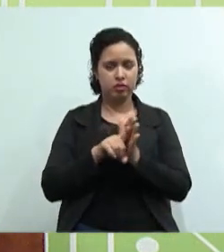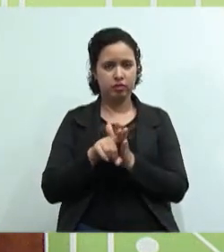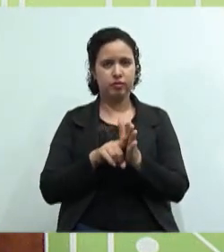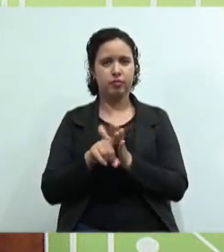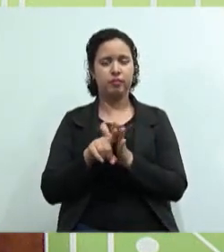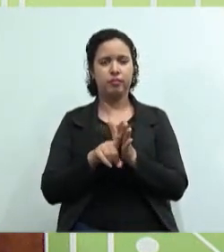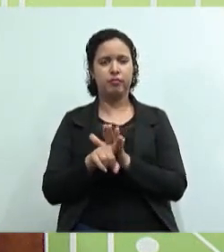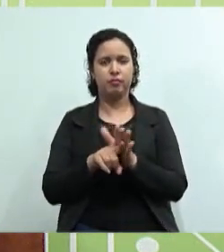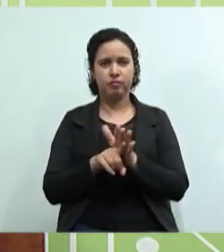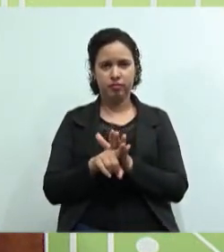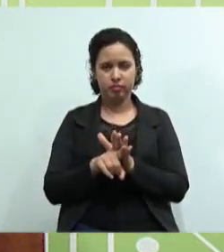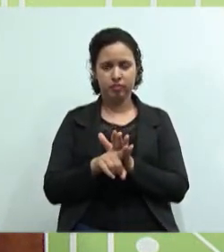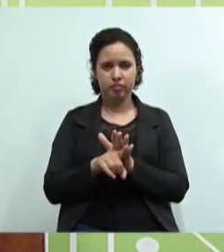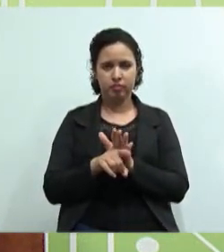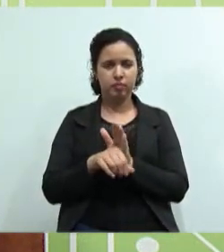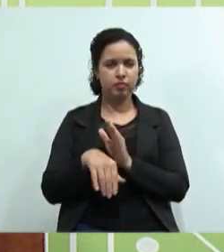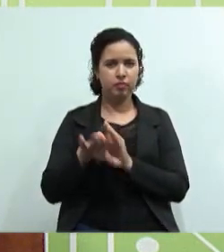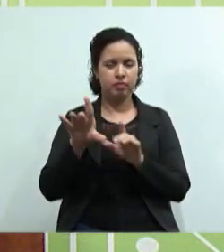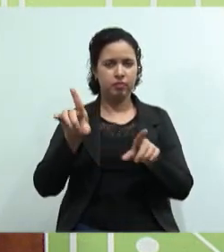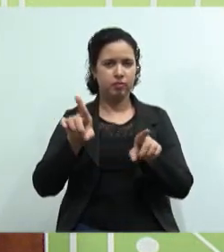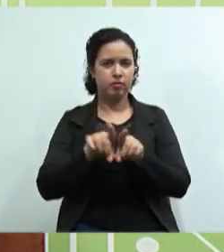a concorrência, mas também